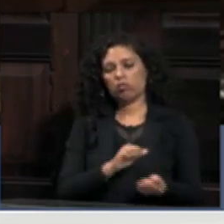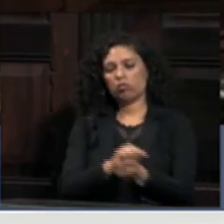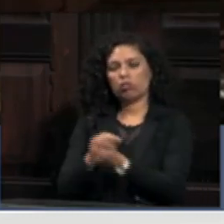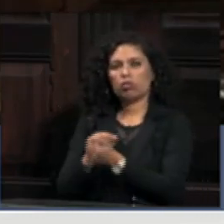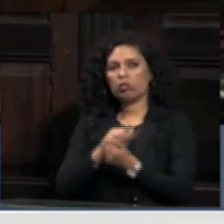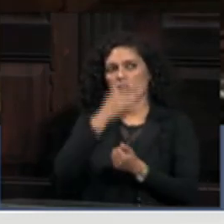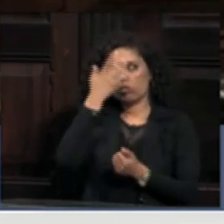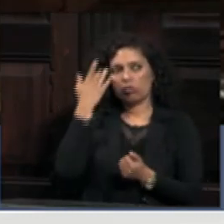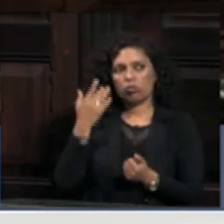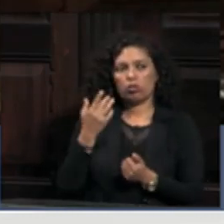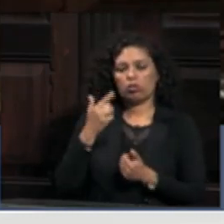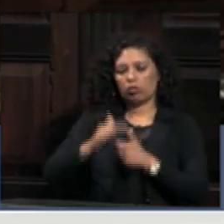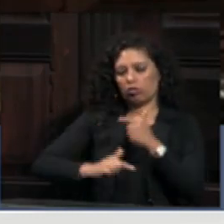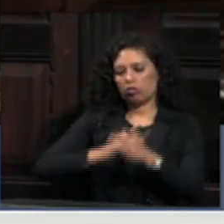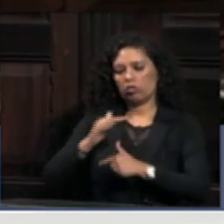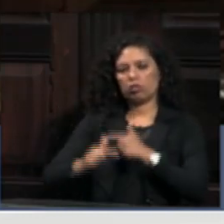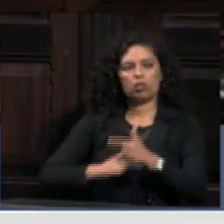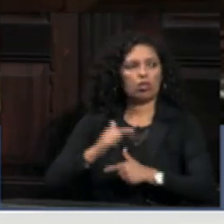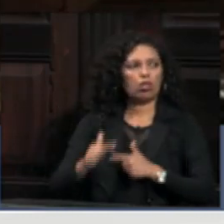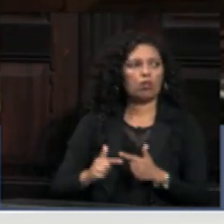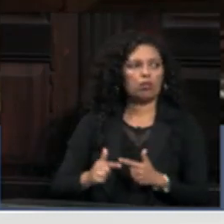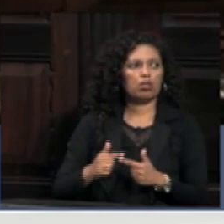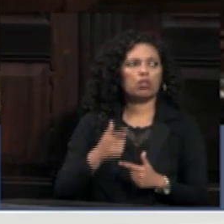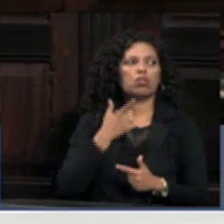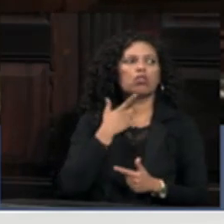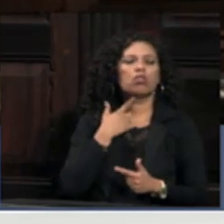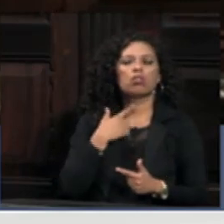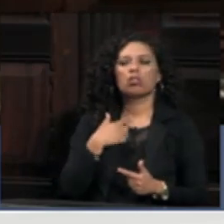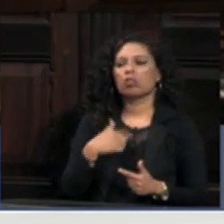o futuro presidente da República, com o tempo que resta,